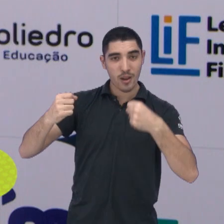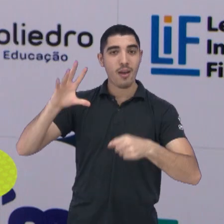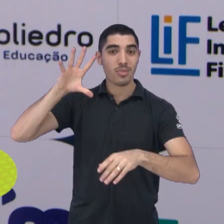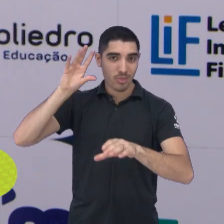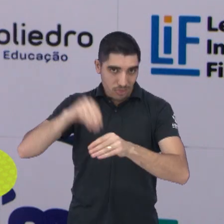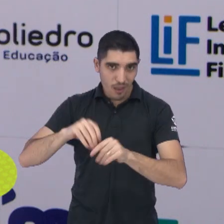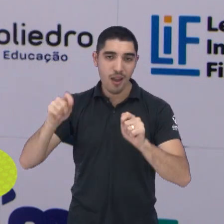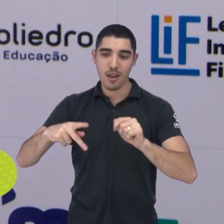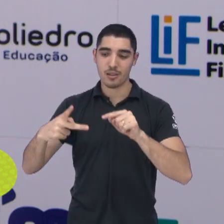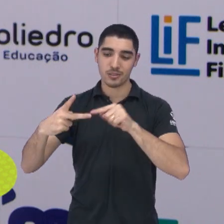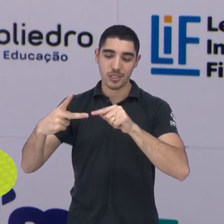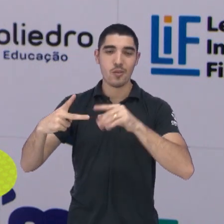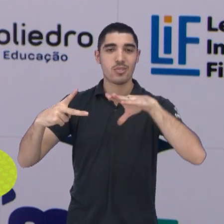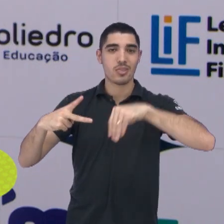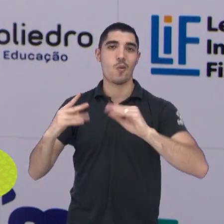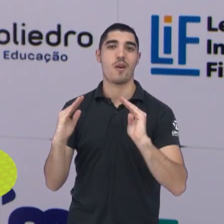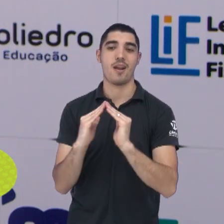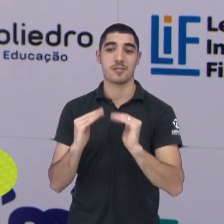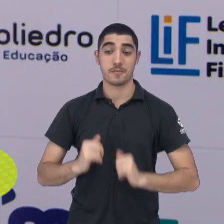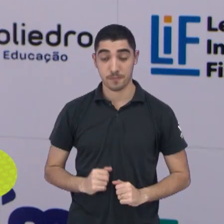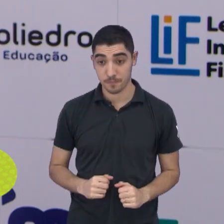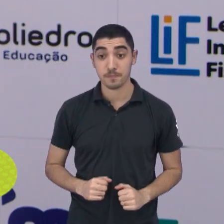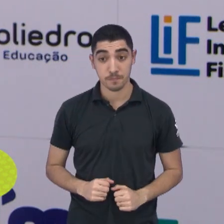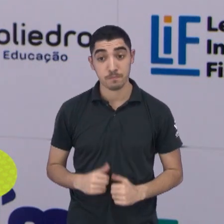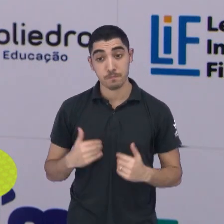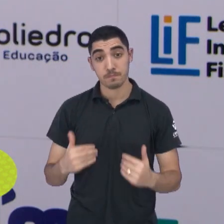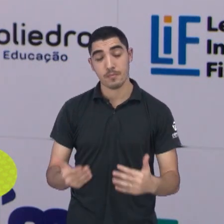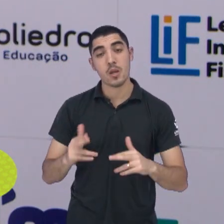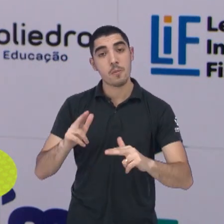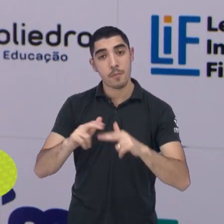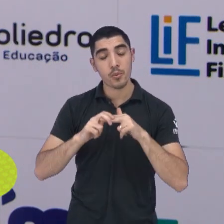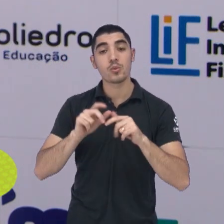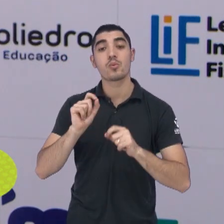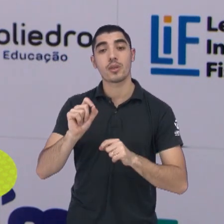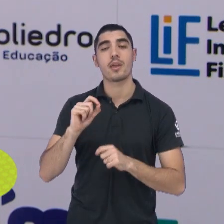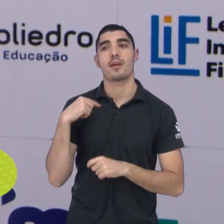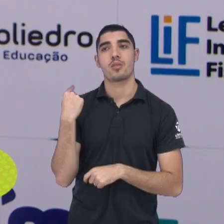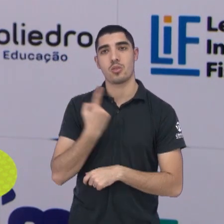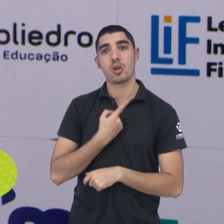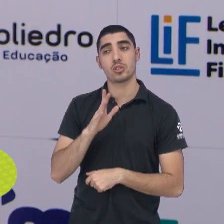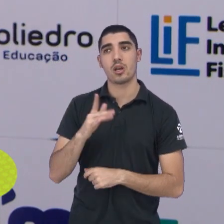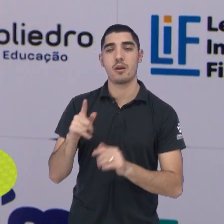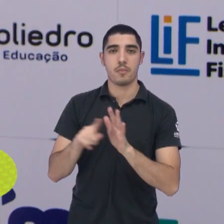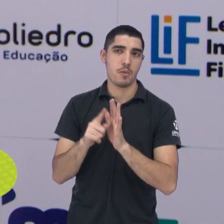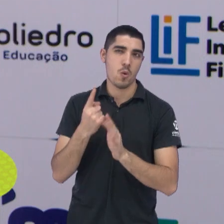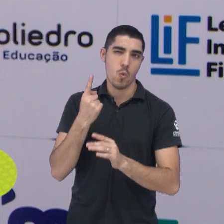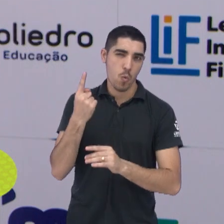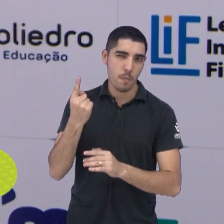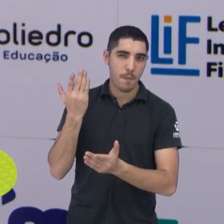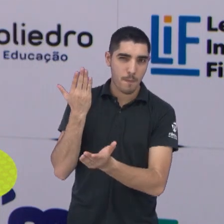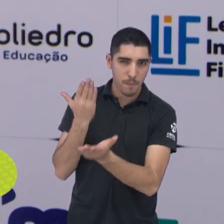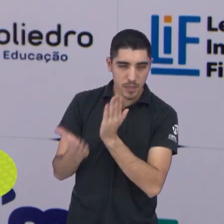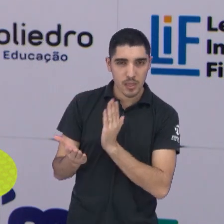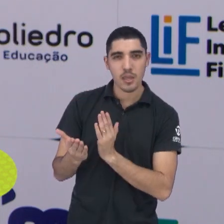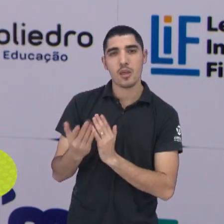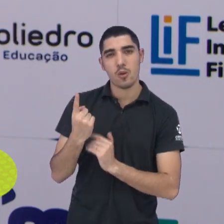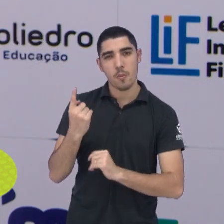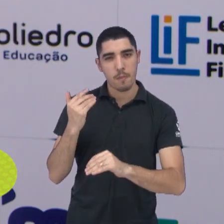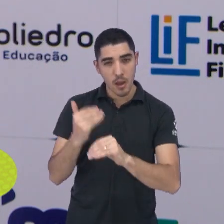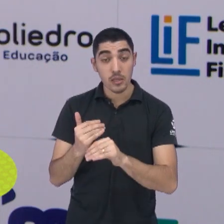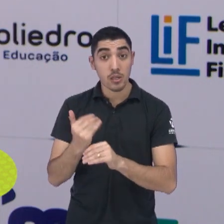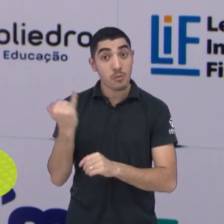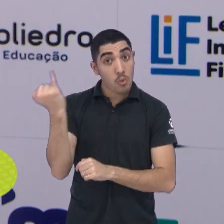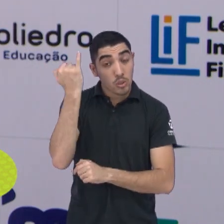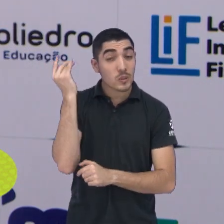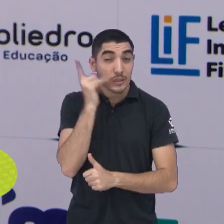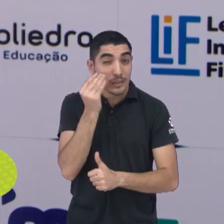casa. Durante o ano a gente teve apenas 1 derrota e 2 empates. Então é muito importante a gente classificar em 8º,